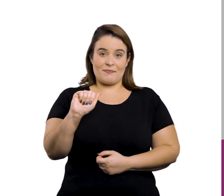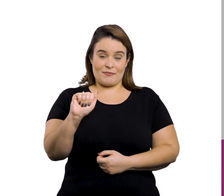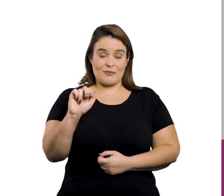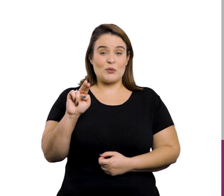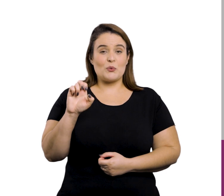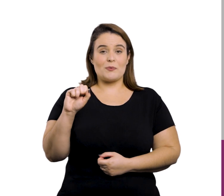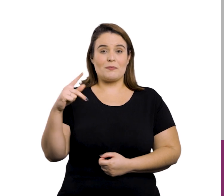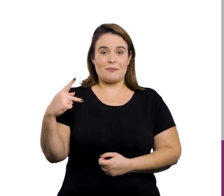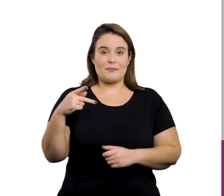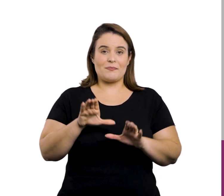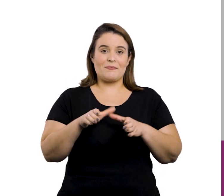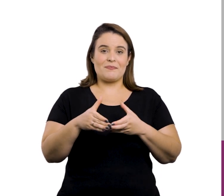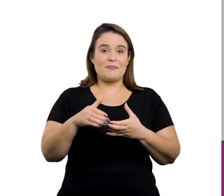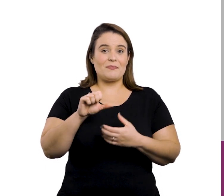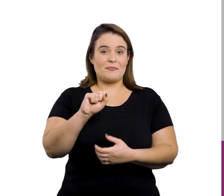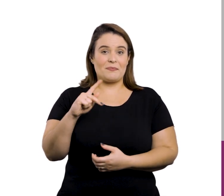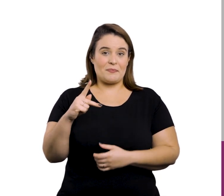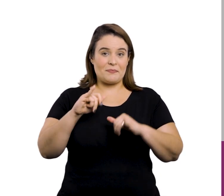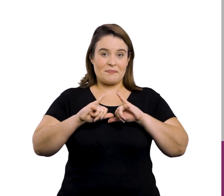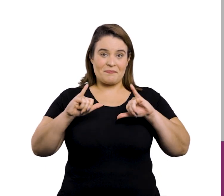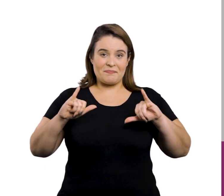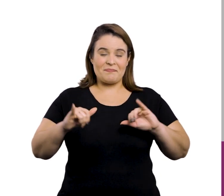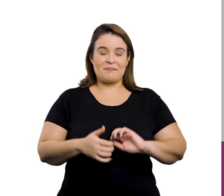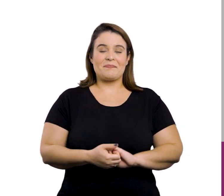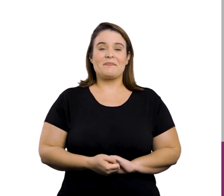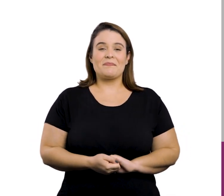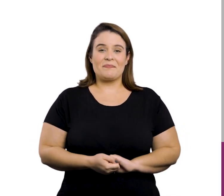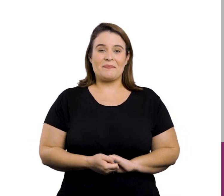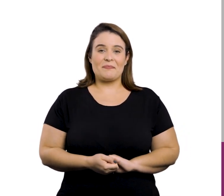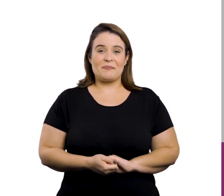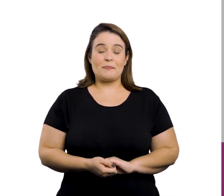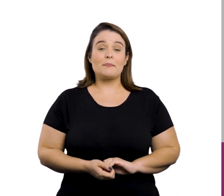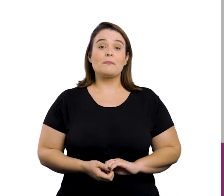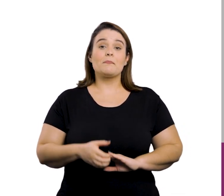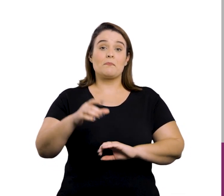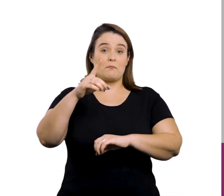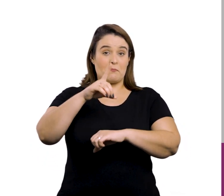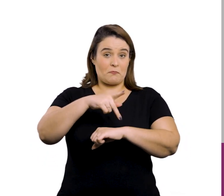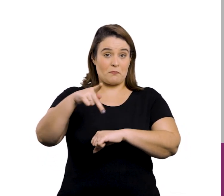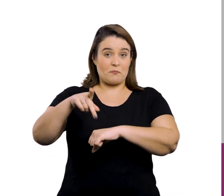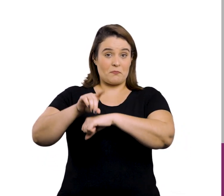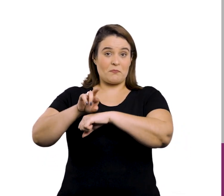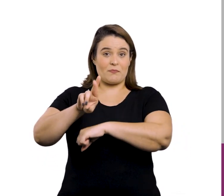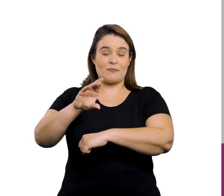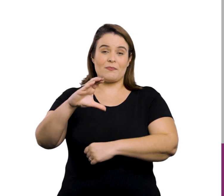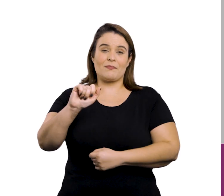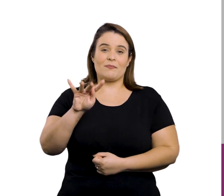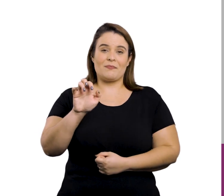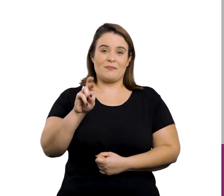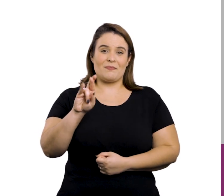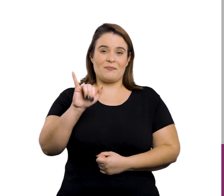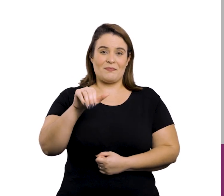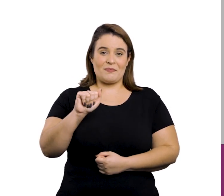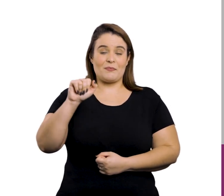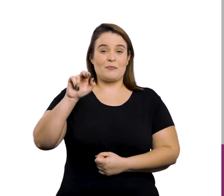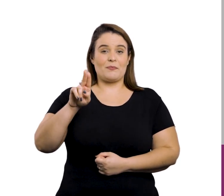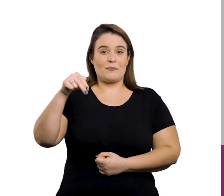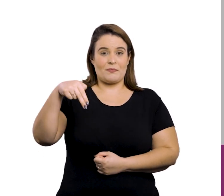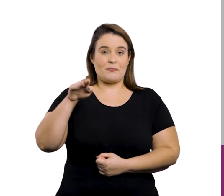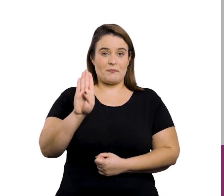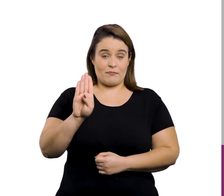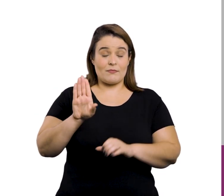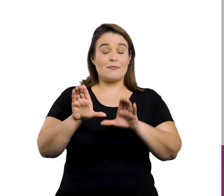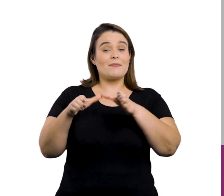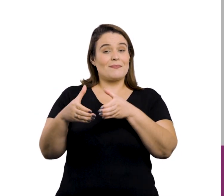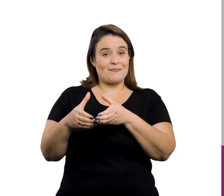Professora Doutora Bianca Correa, USP, Comitê SP da Campanha, Professora Doutora Catarina de Almeida